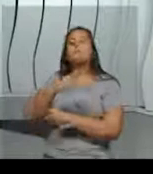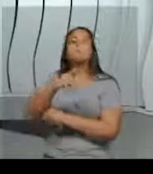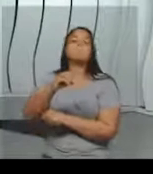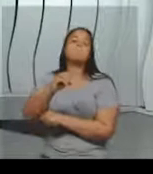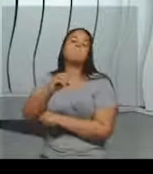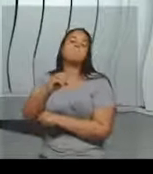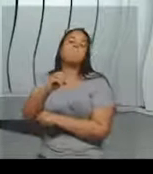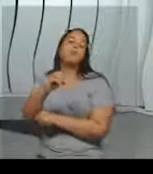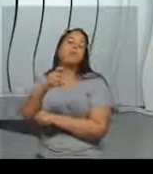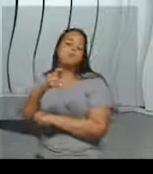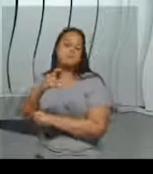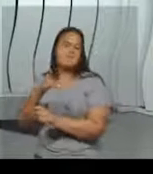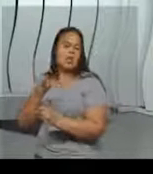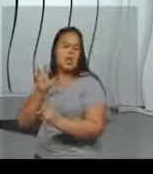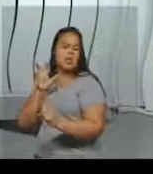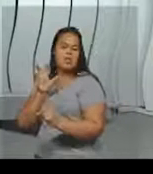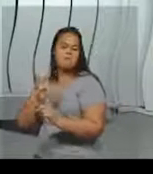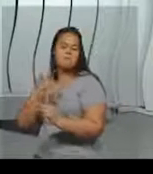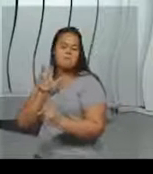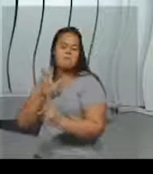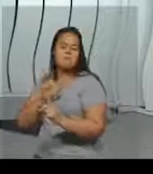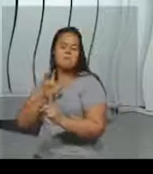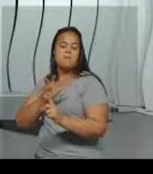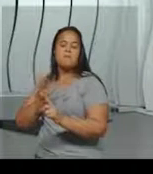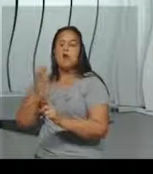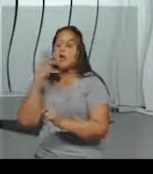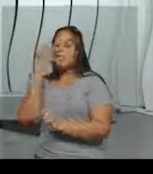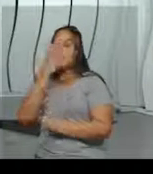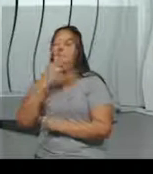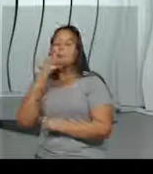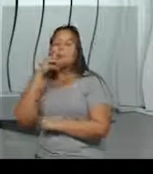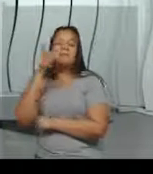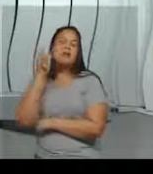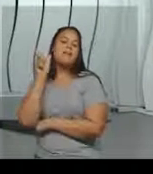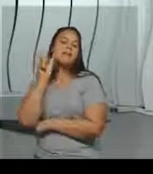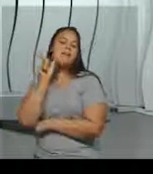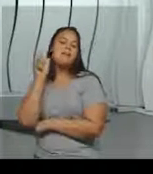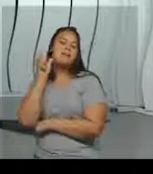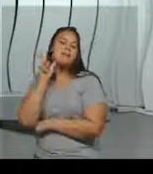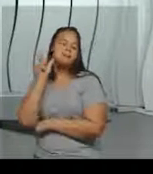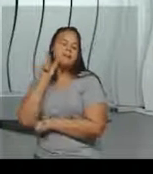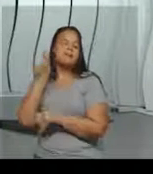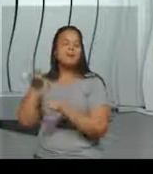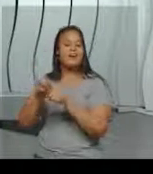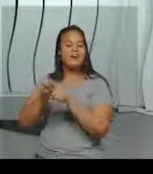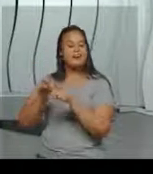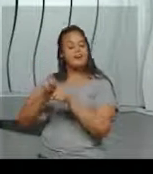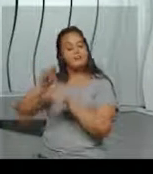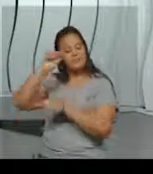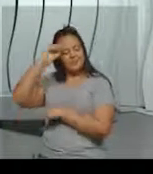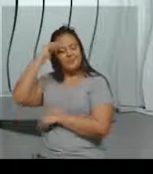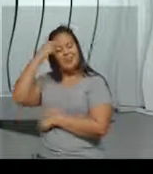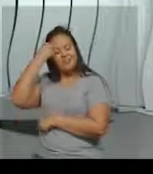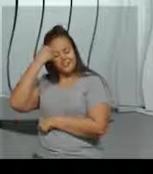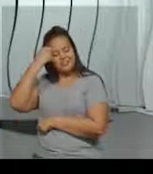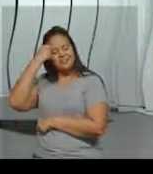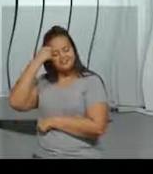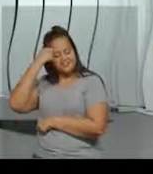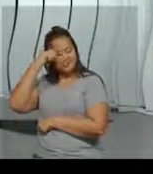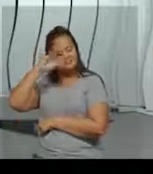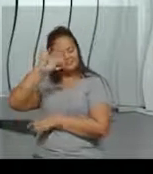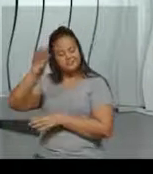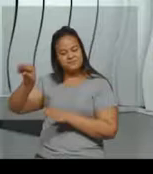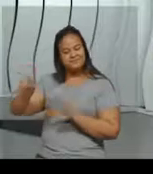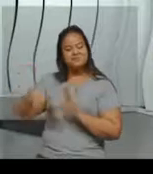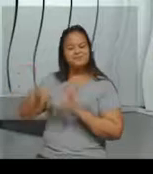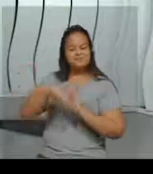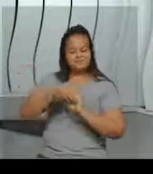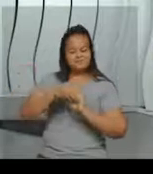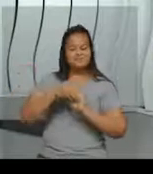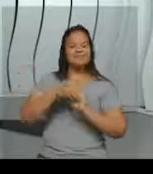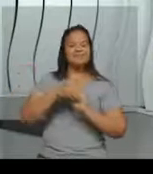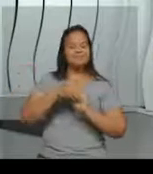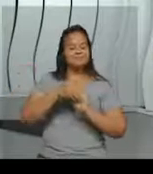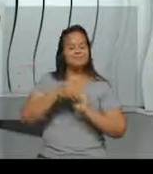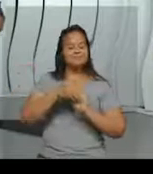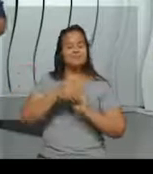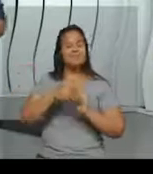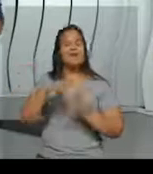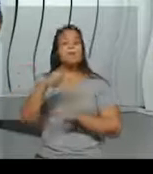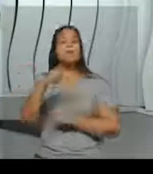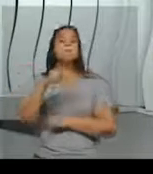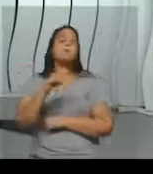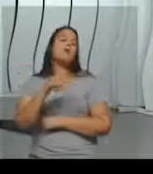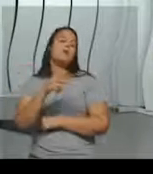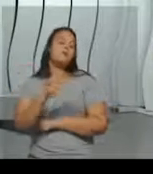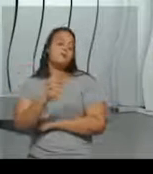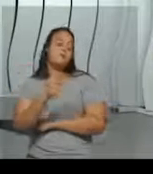muito grande das músicas latinas e também africanas, né? Dessas músicas mais pop